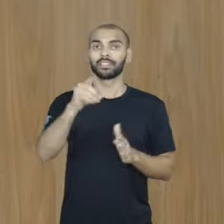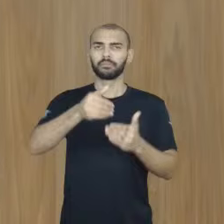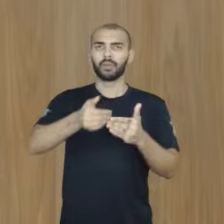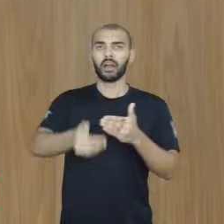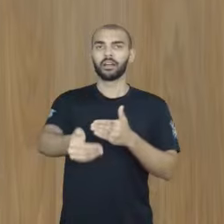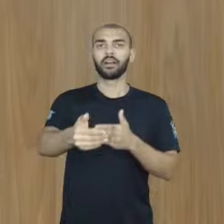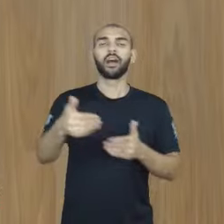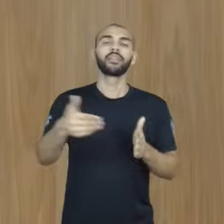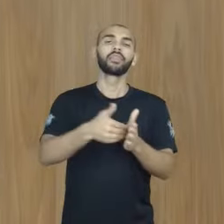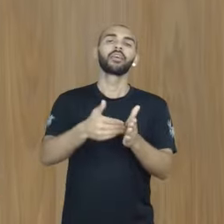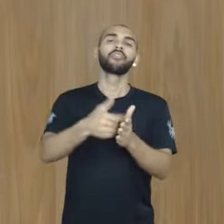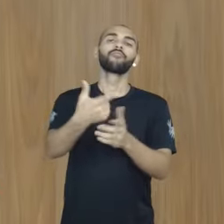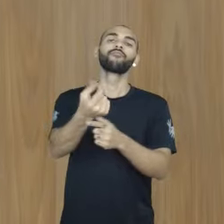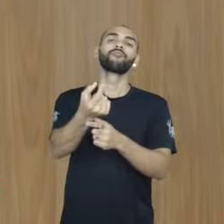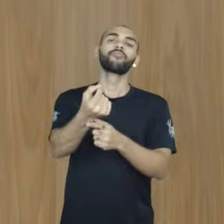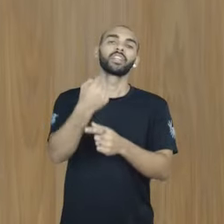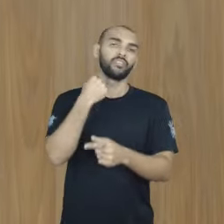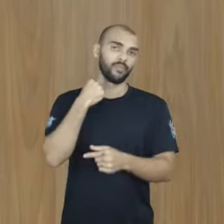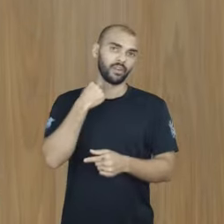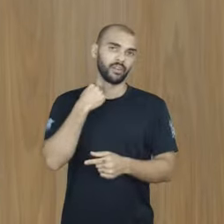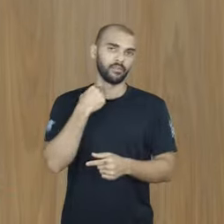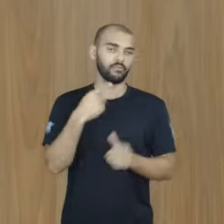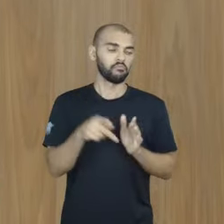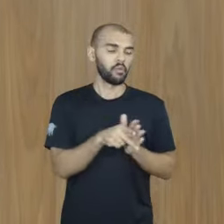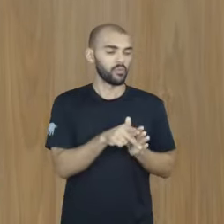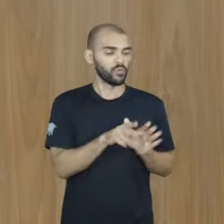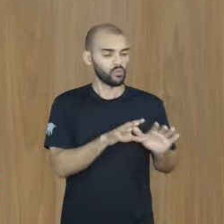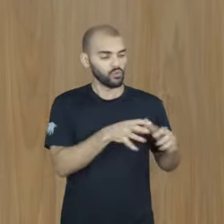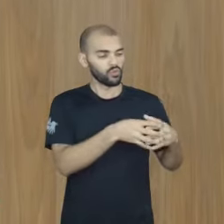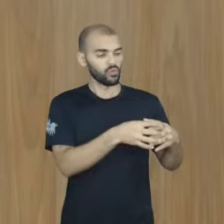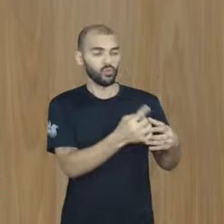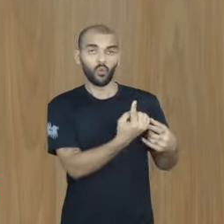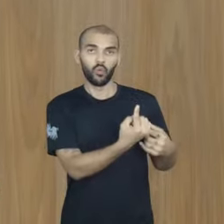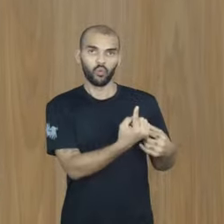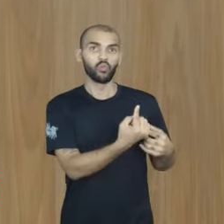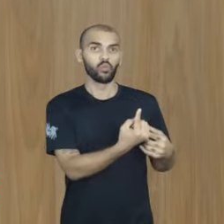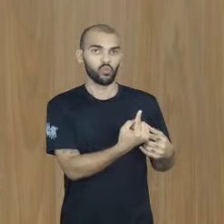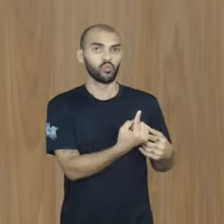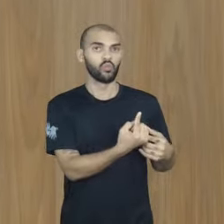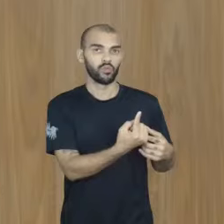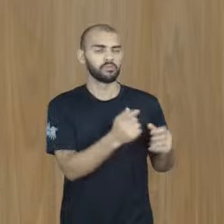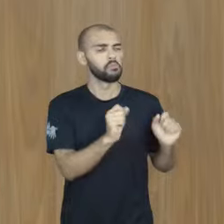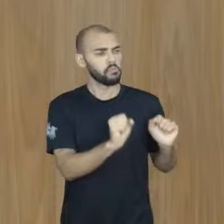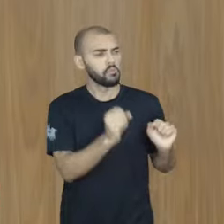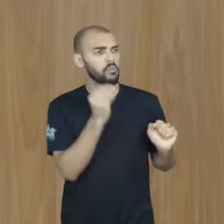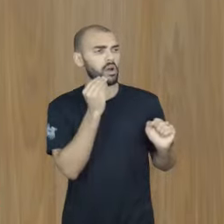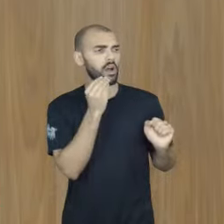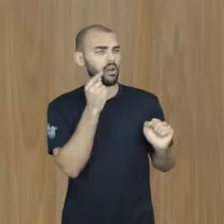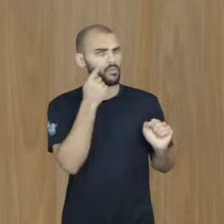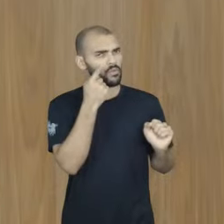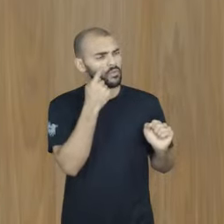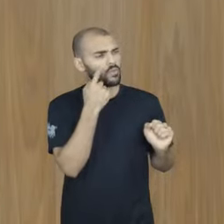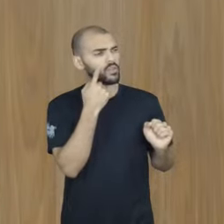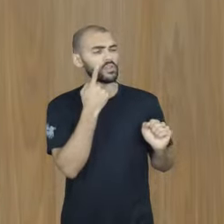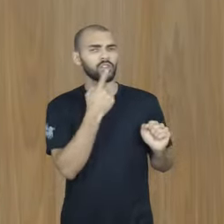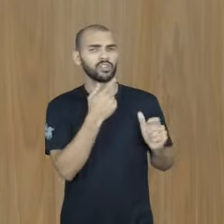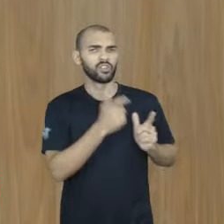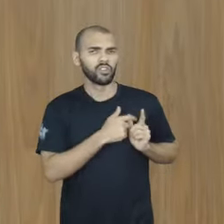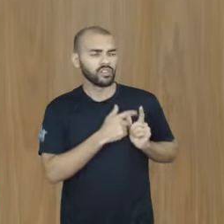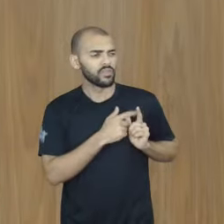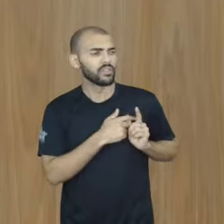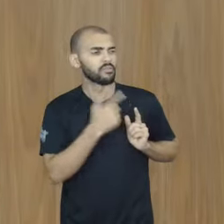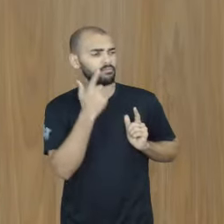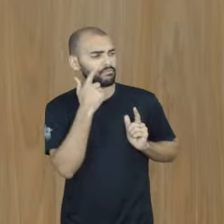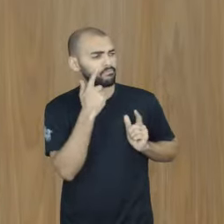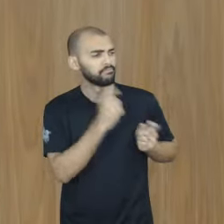dia 20 de maio. Essa faixa 1 até o dia 20 de maio pode tentar ainda renegociar as suas dívidas.